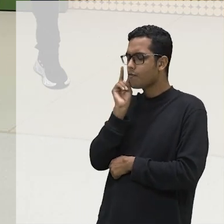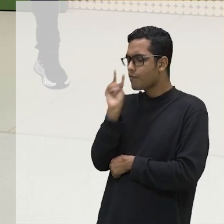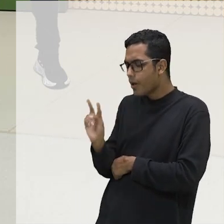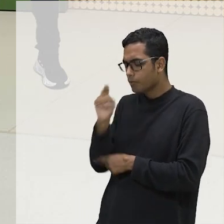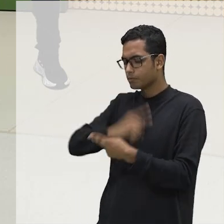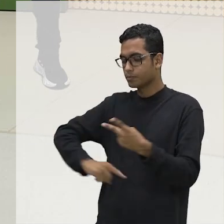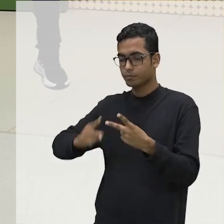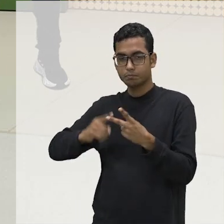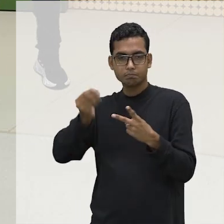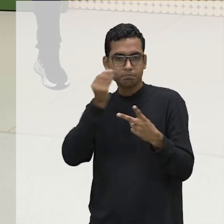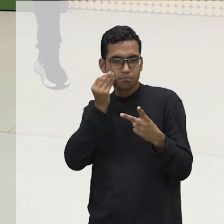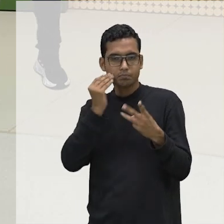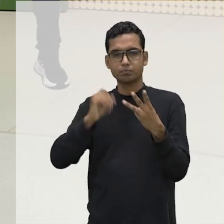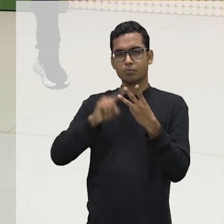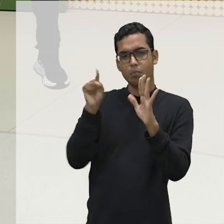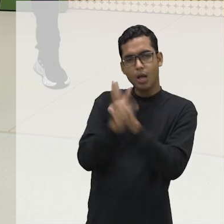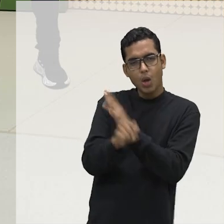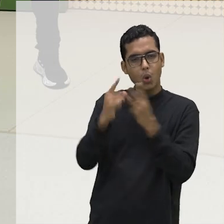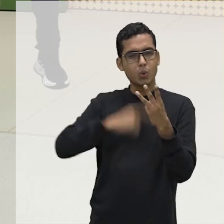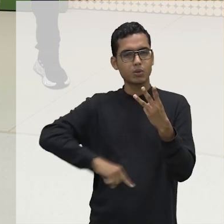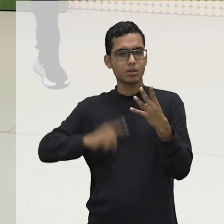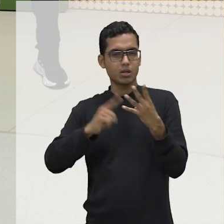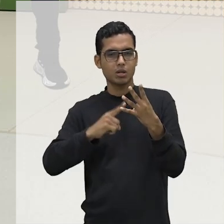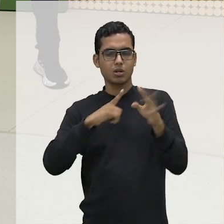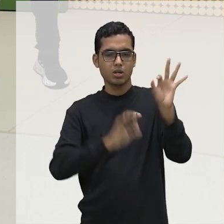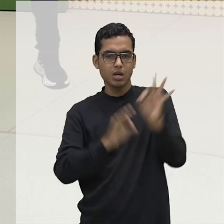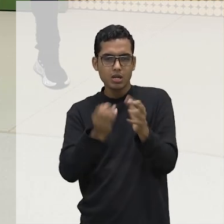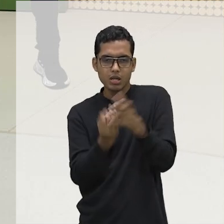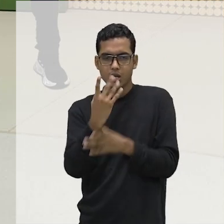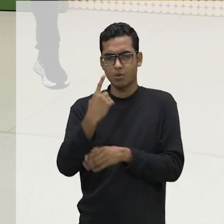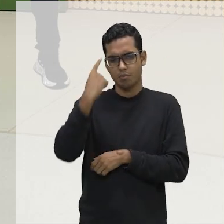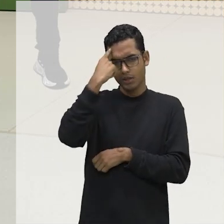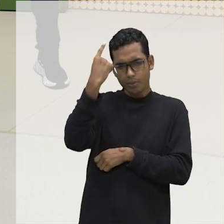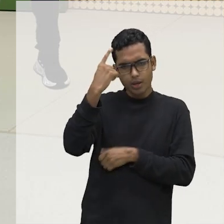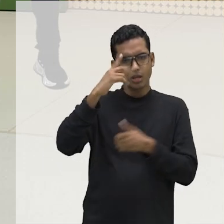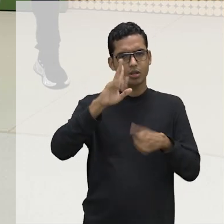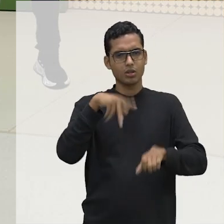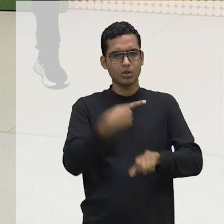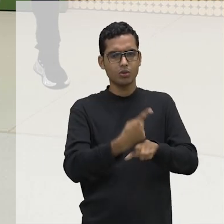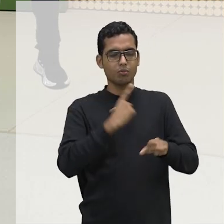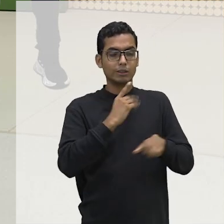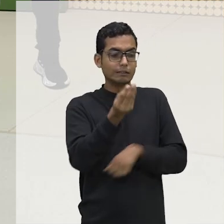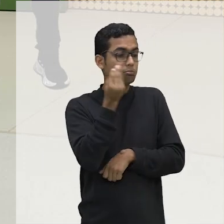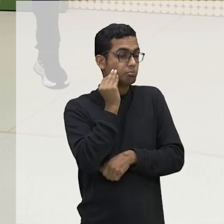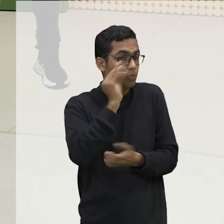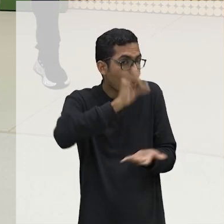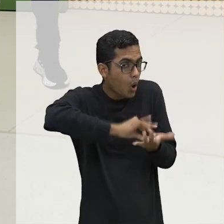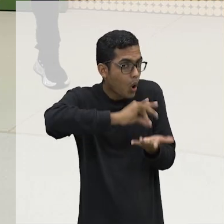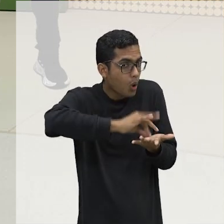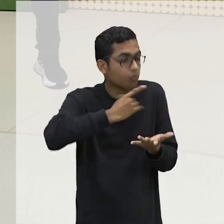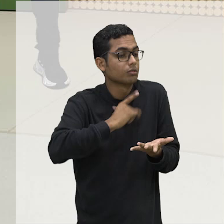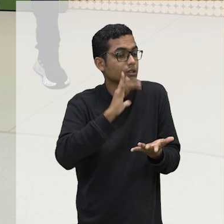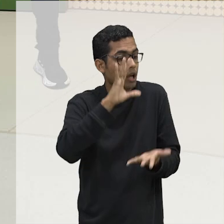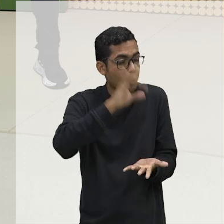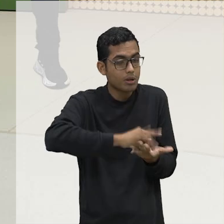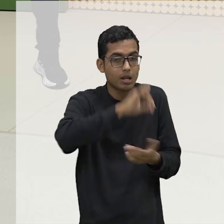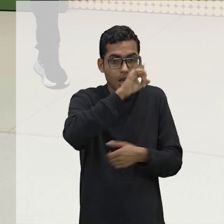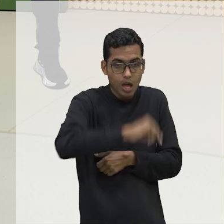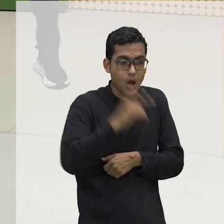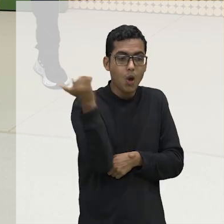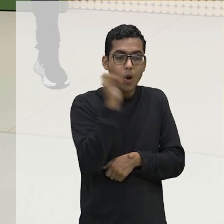um teste e repete para ver se isso realmente funciona, né? Só que nem sempre